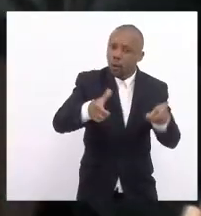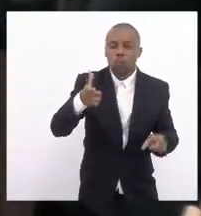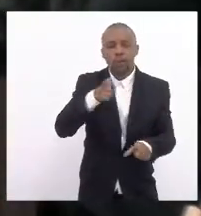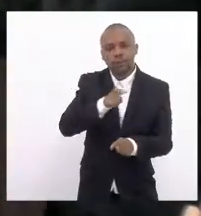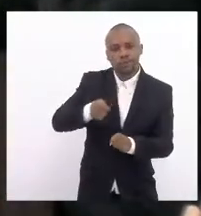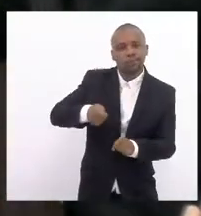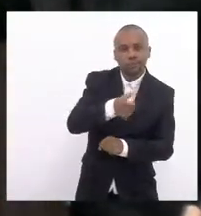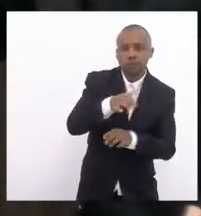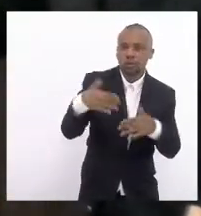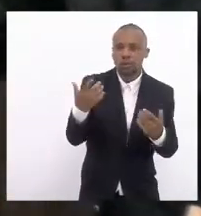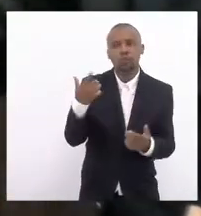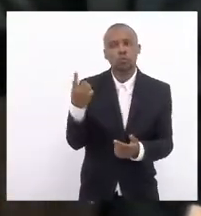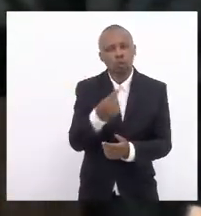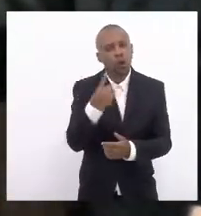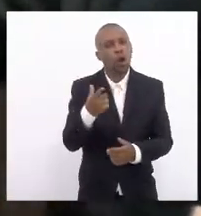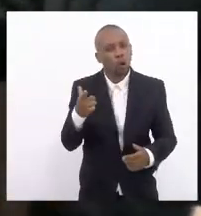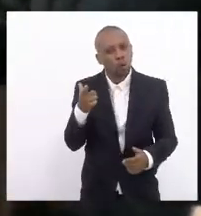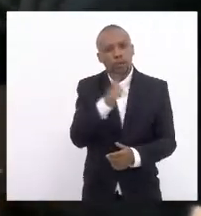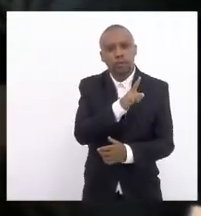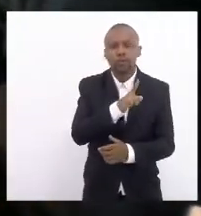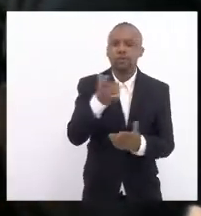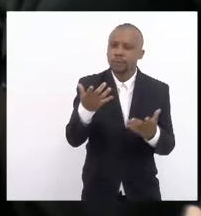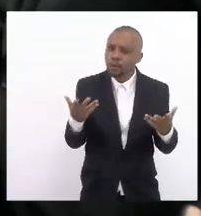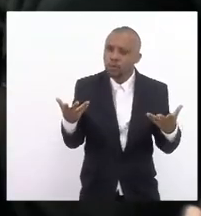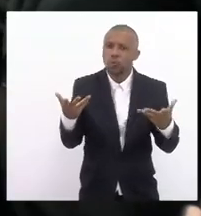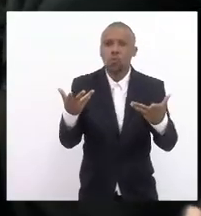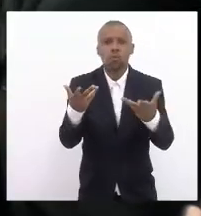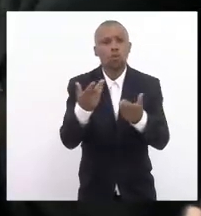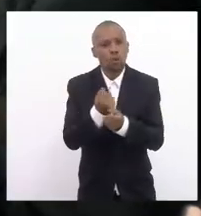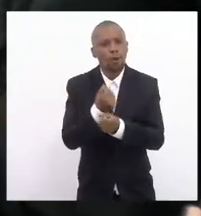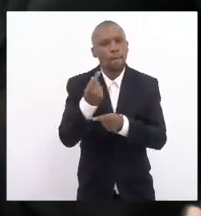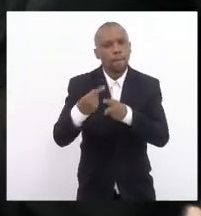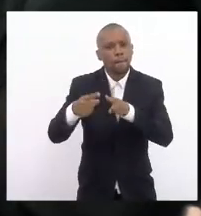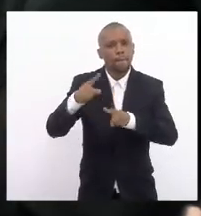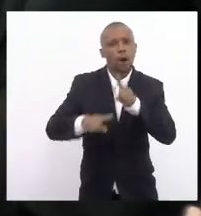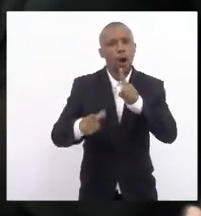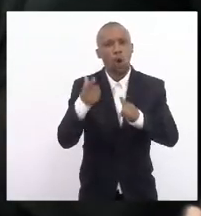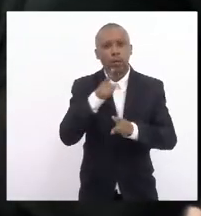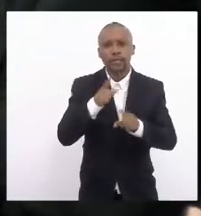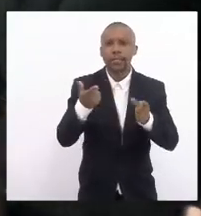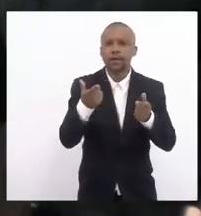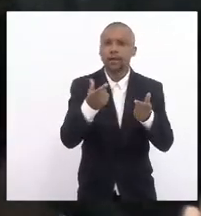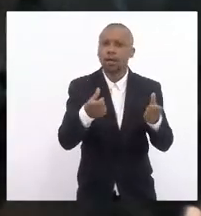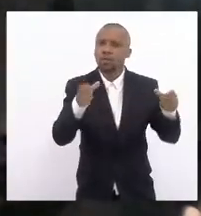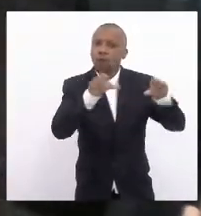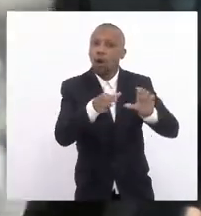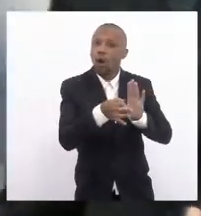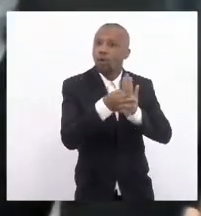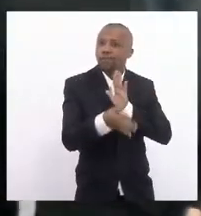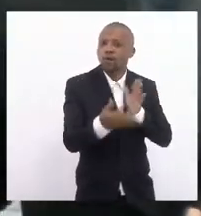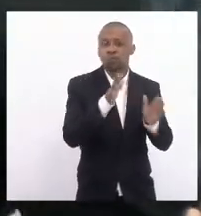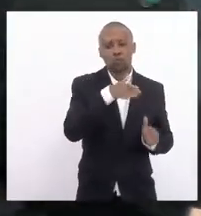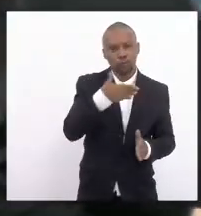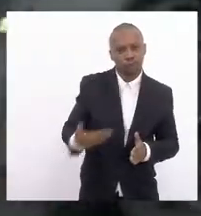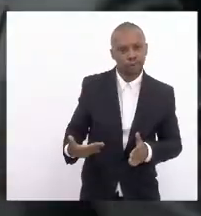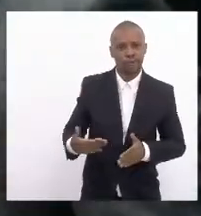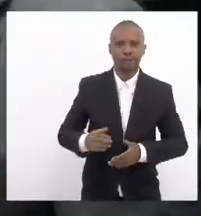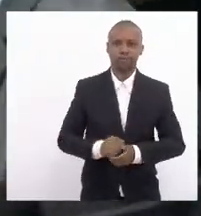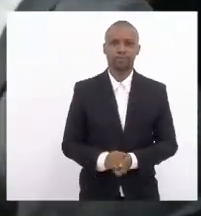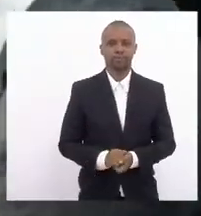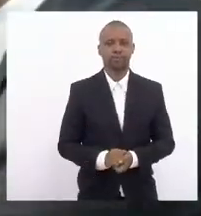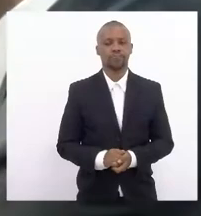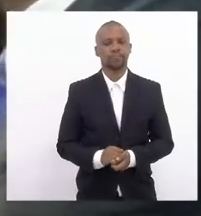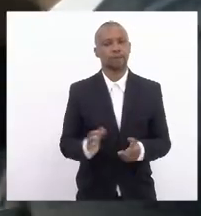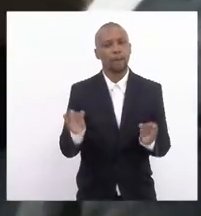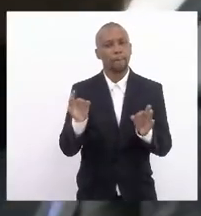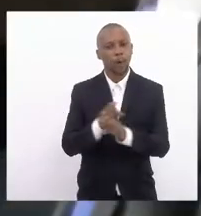de parabéns, conseguimos aqui uma façanha. Derrotar a posição do governo. Então, fica o acordo. Está feito o